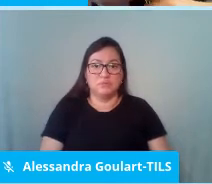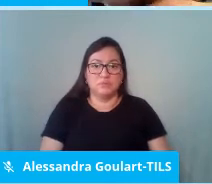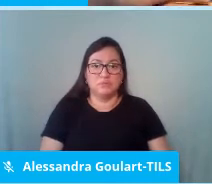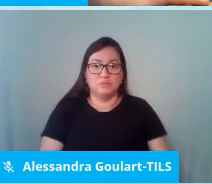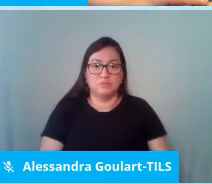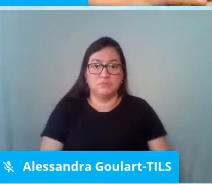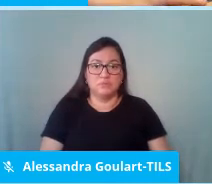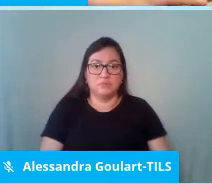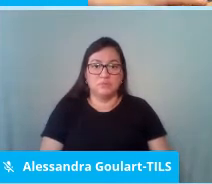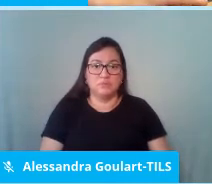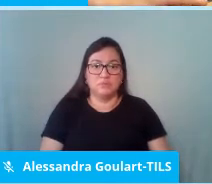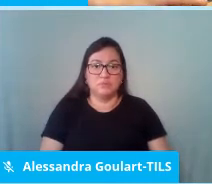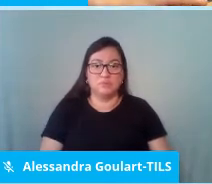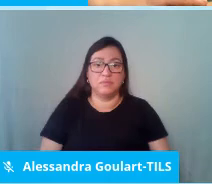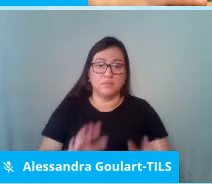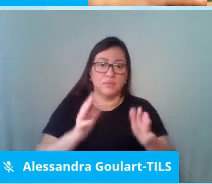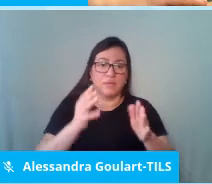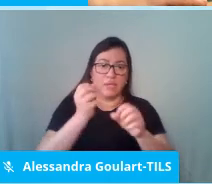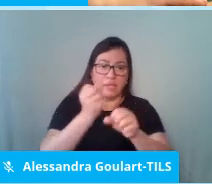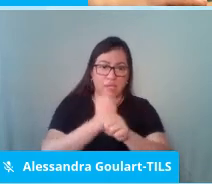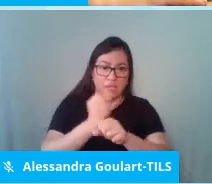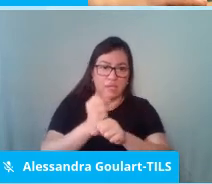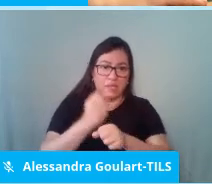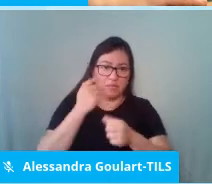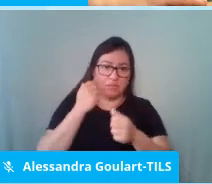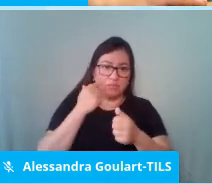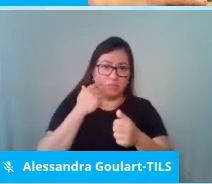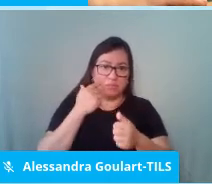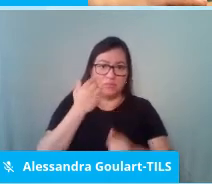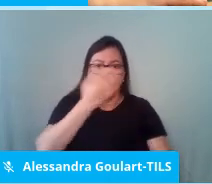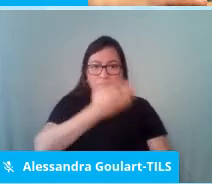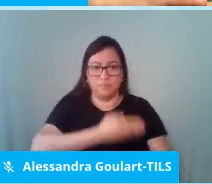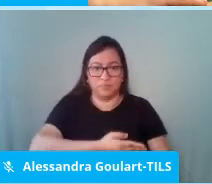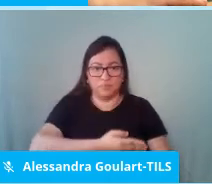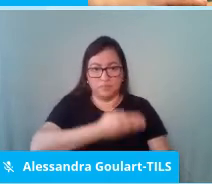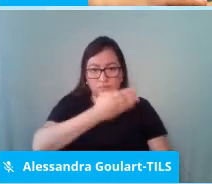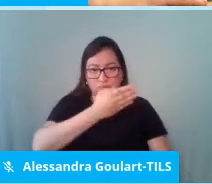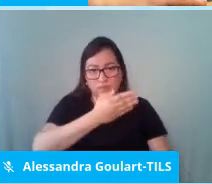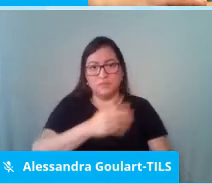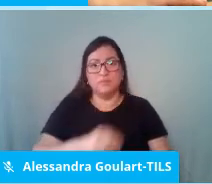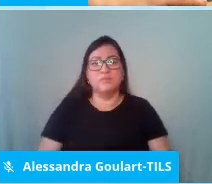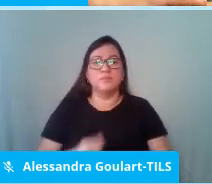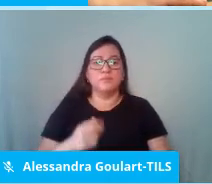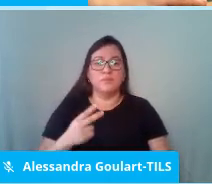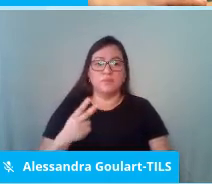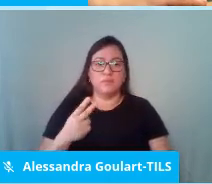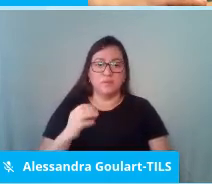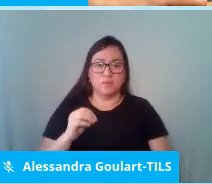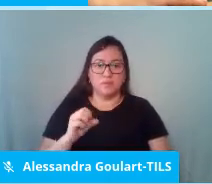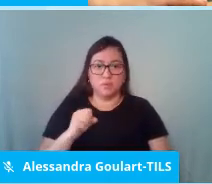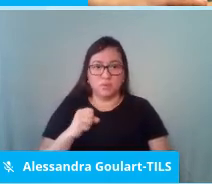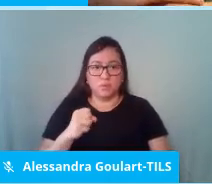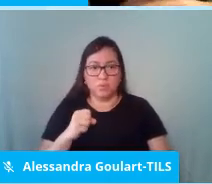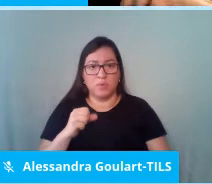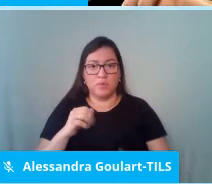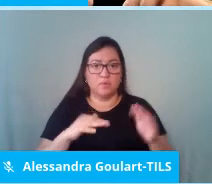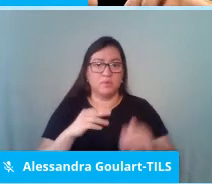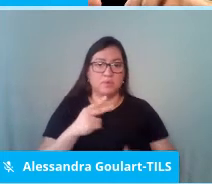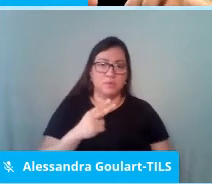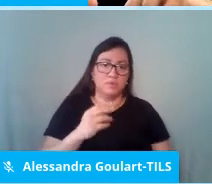Entre 2008 e 2018, a gente teve um aumento de